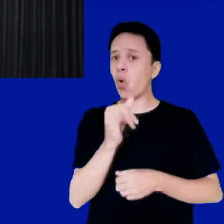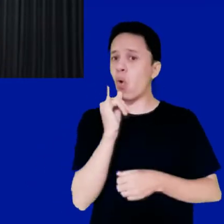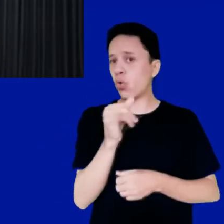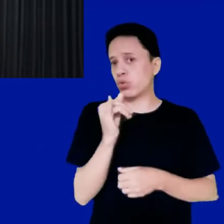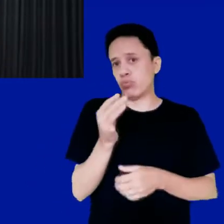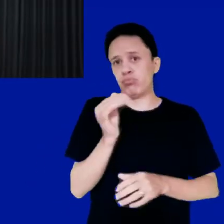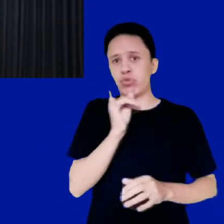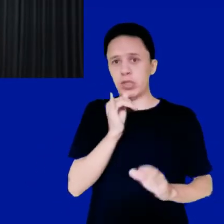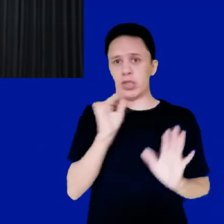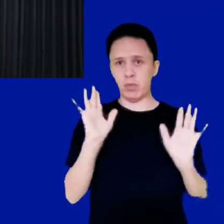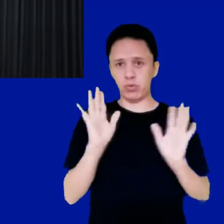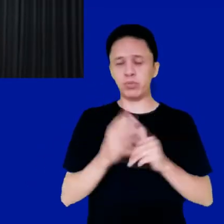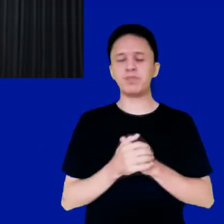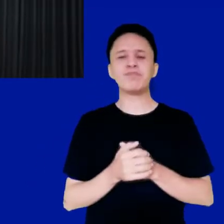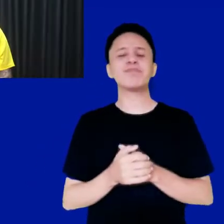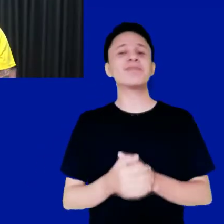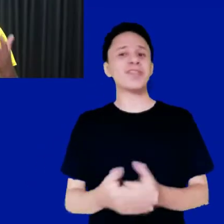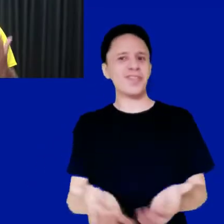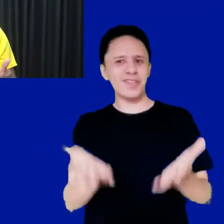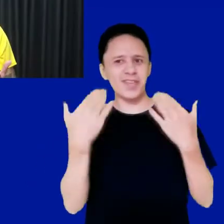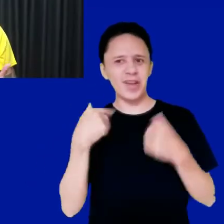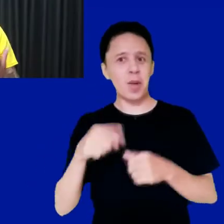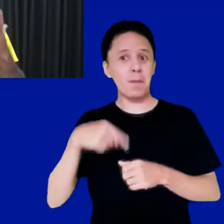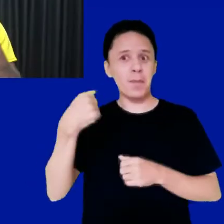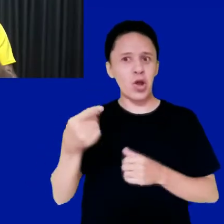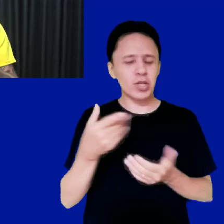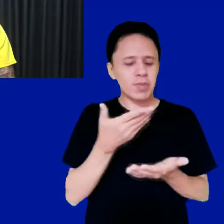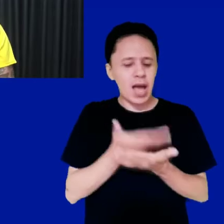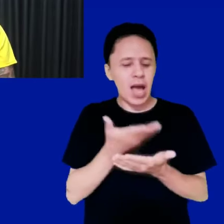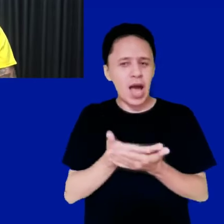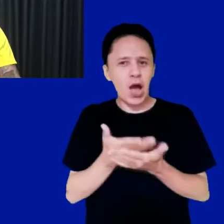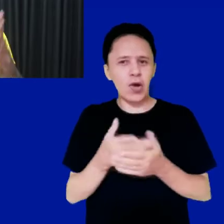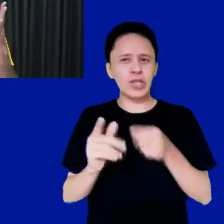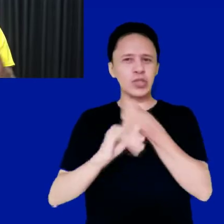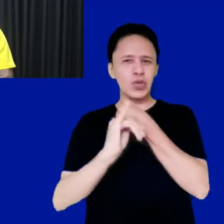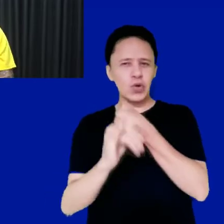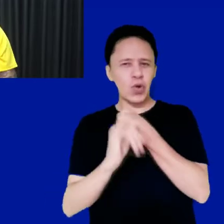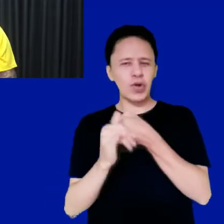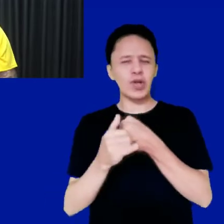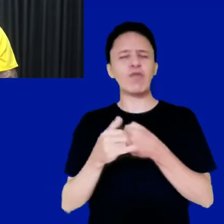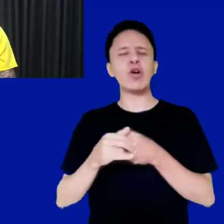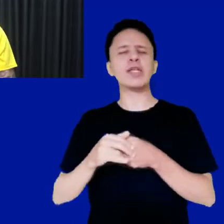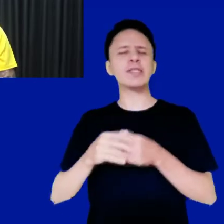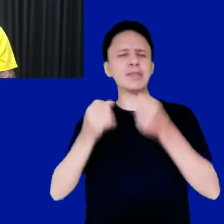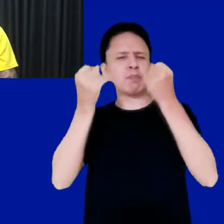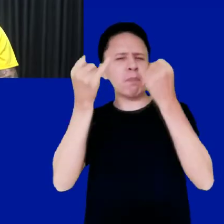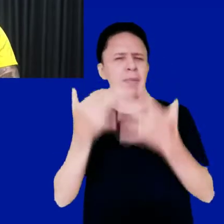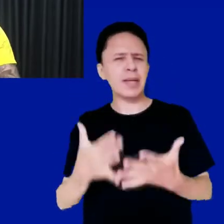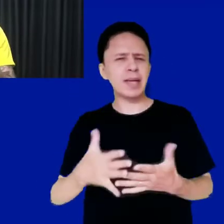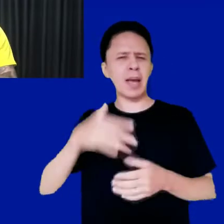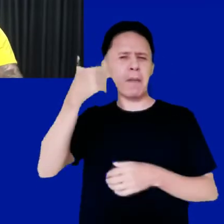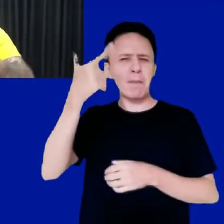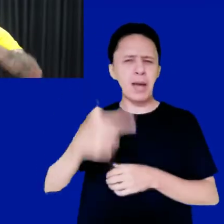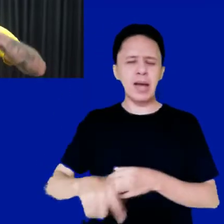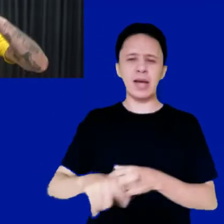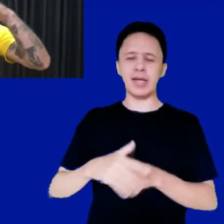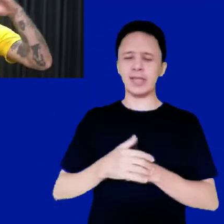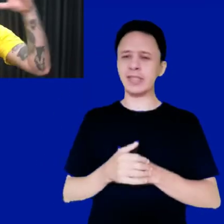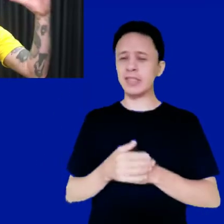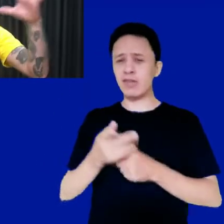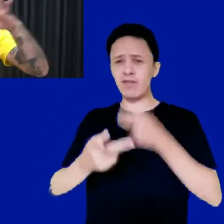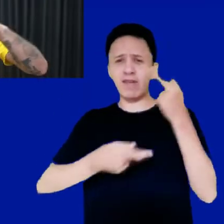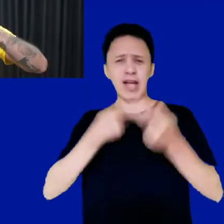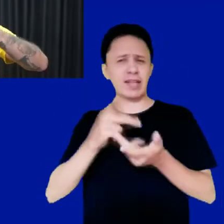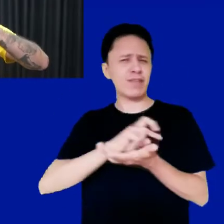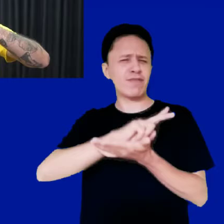se assemelha a um conto, por exemplo. Então faz o seguinte, vem comigo para as próximas aulas de crônica, que eu vou dar uma